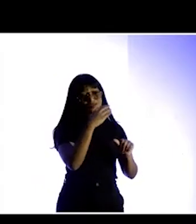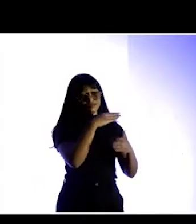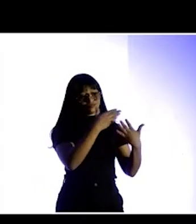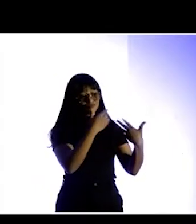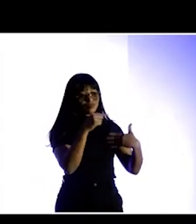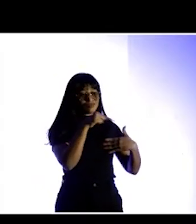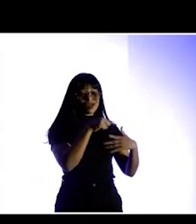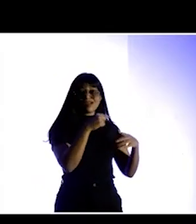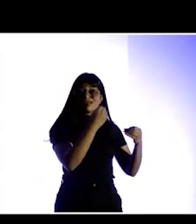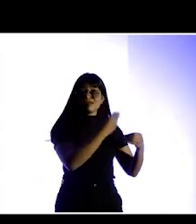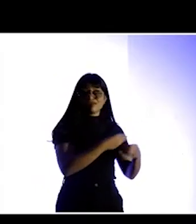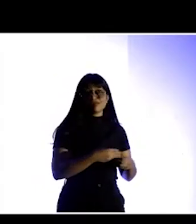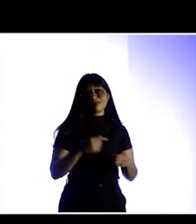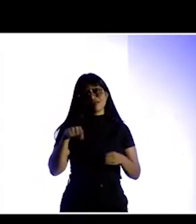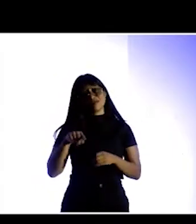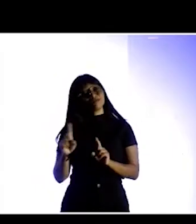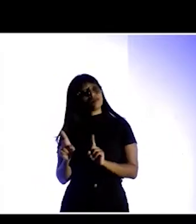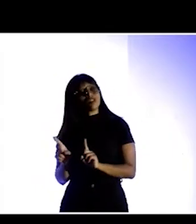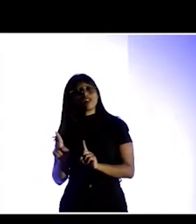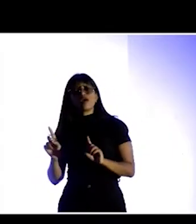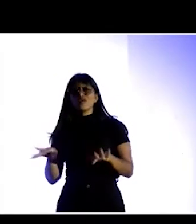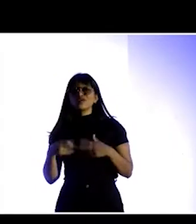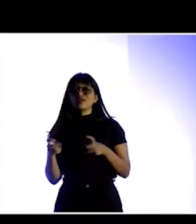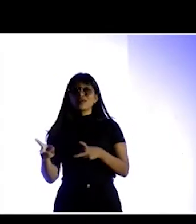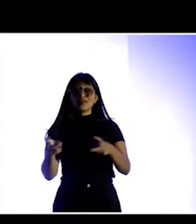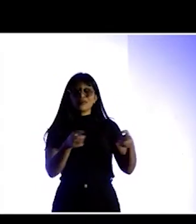E aí a classe foi emergencial, que é aquela mais